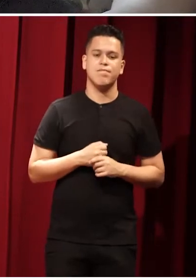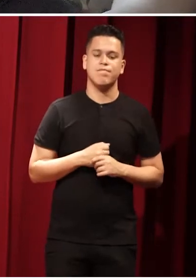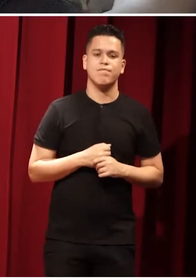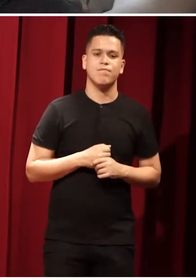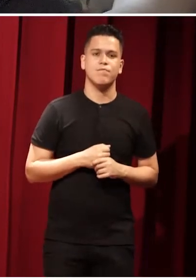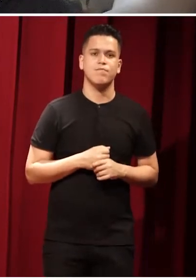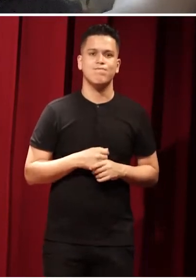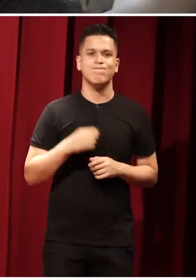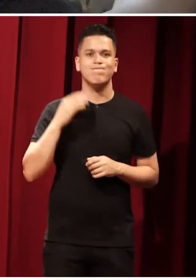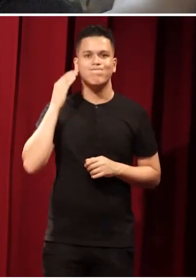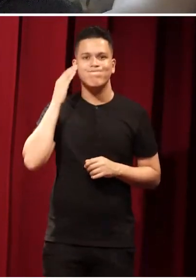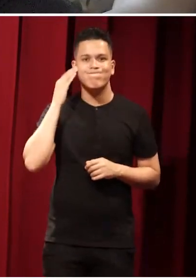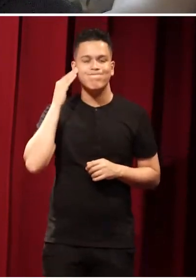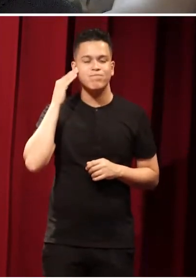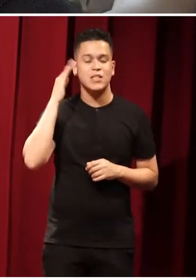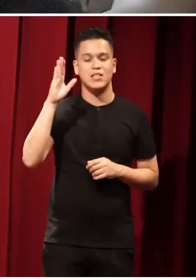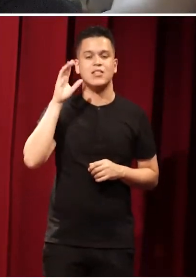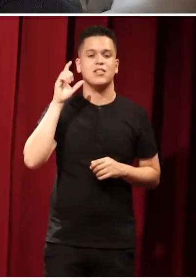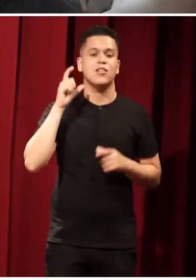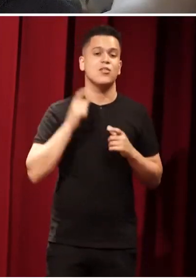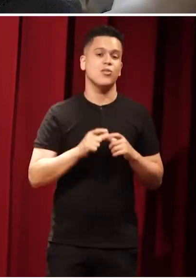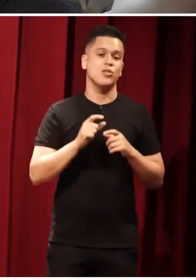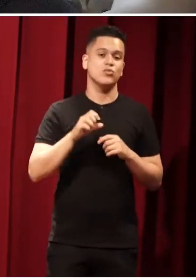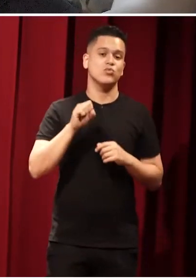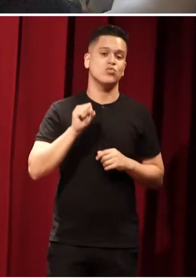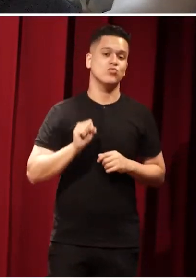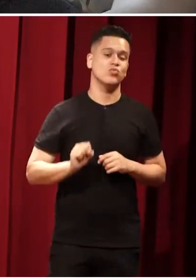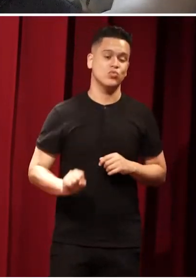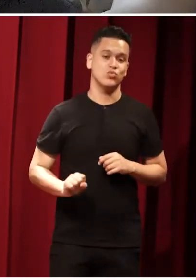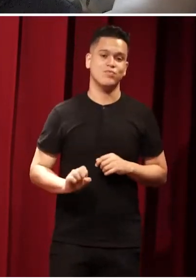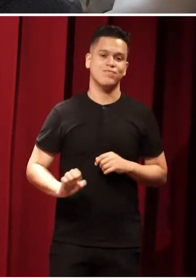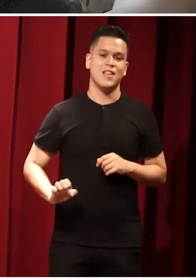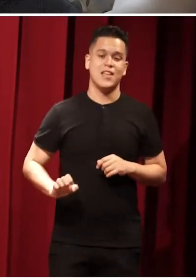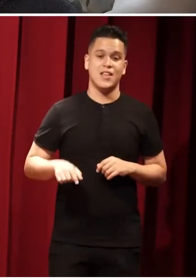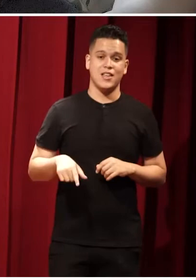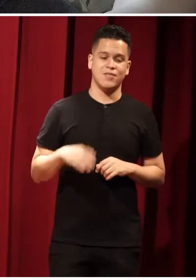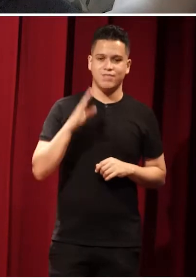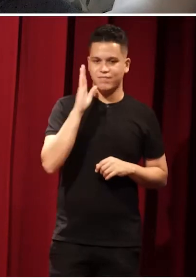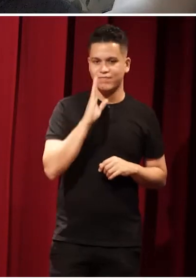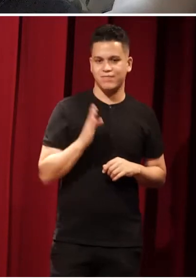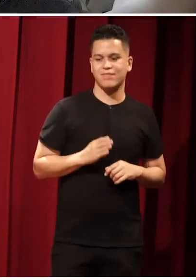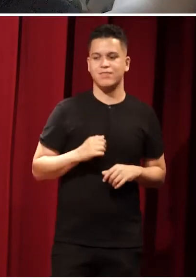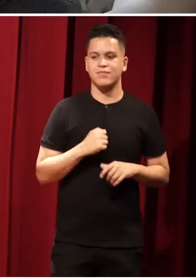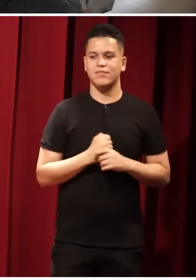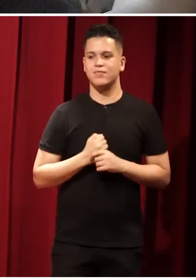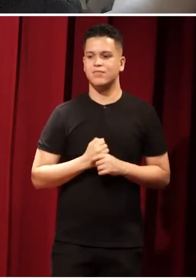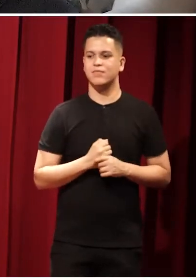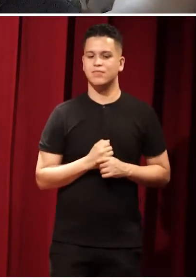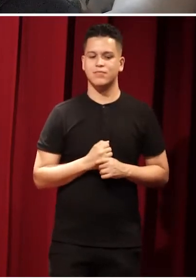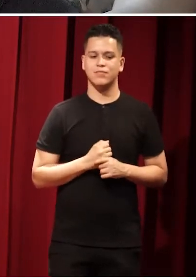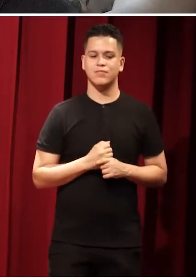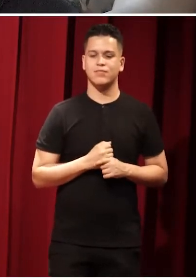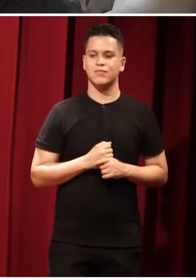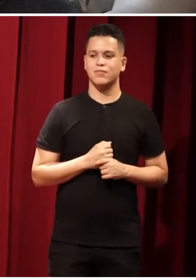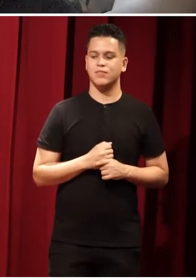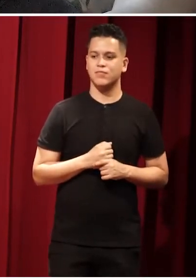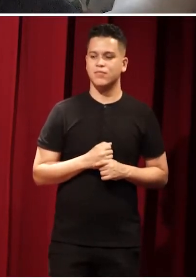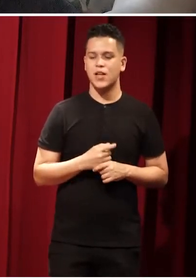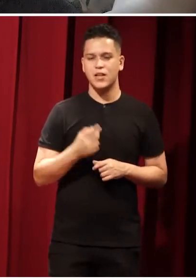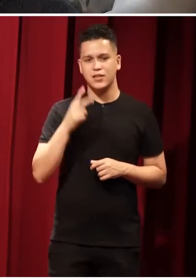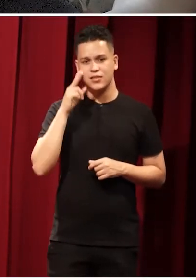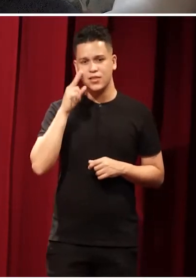no Sudeste e na população que elege esse tipo